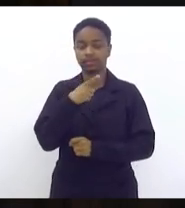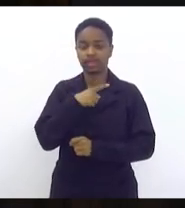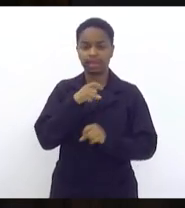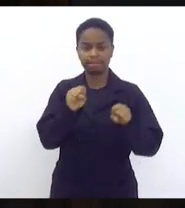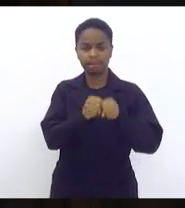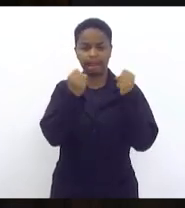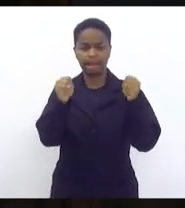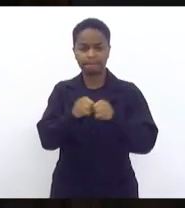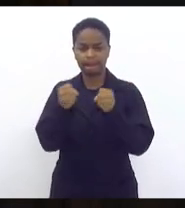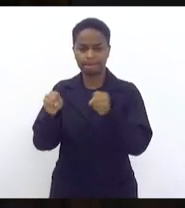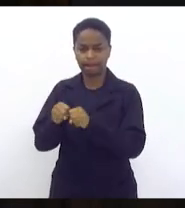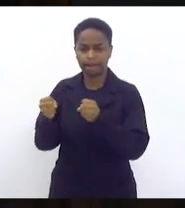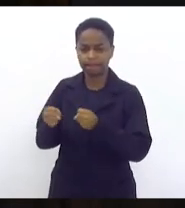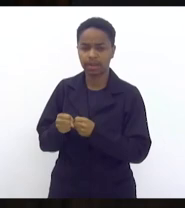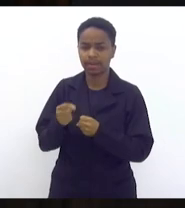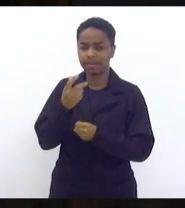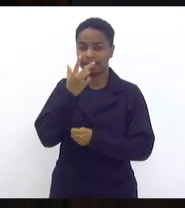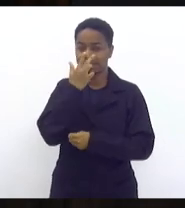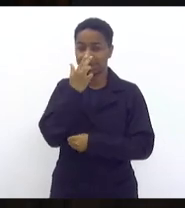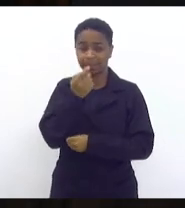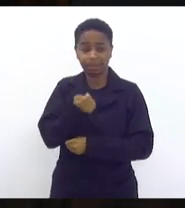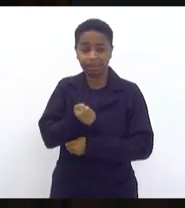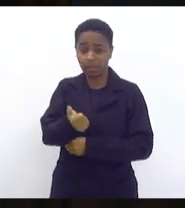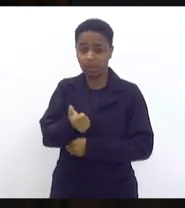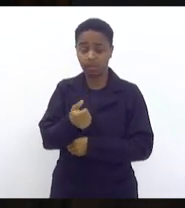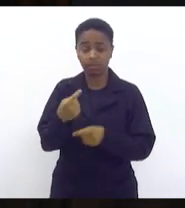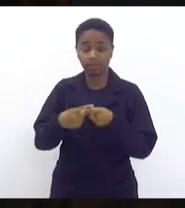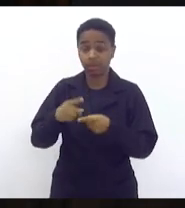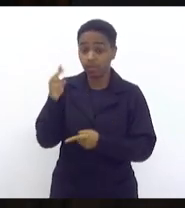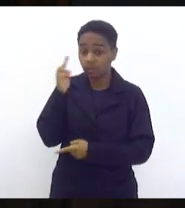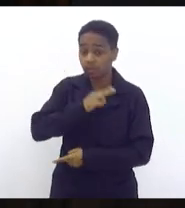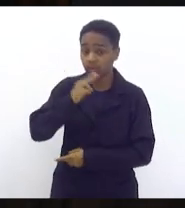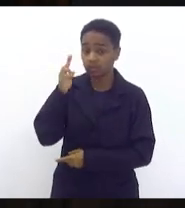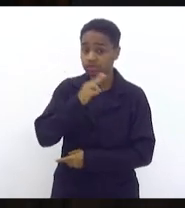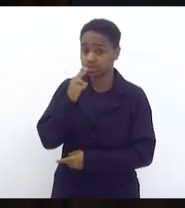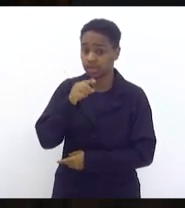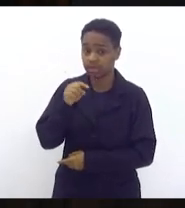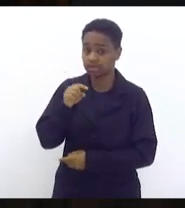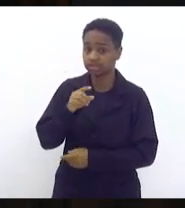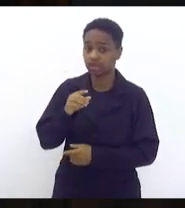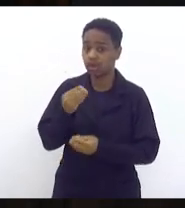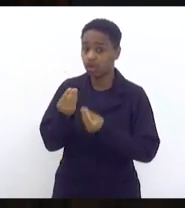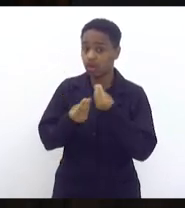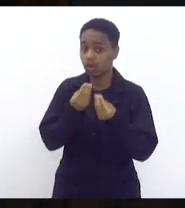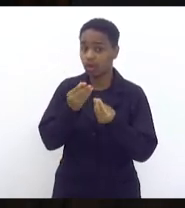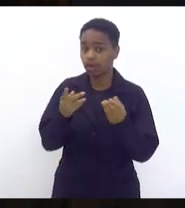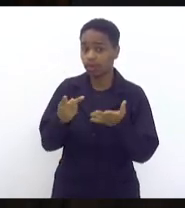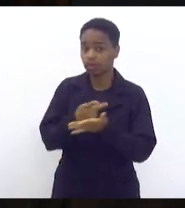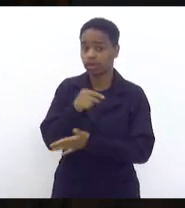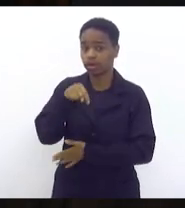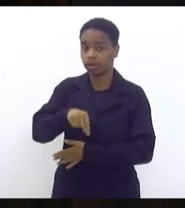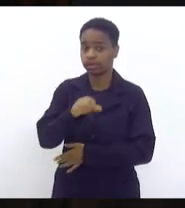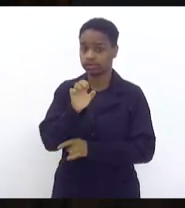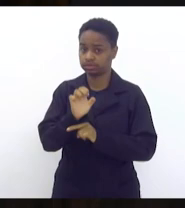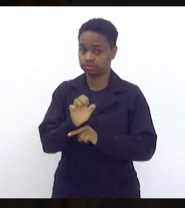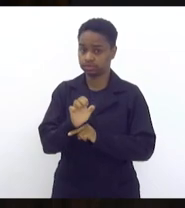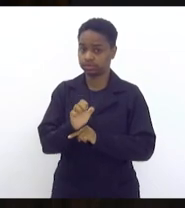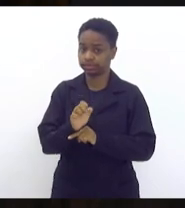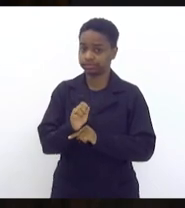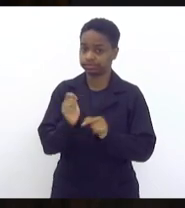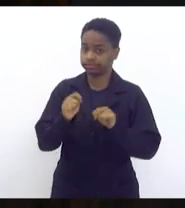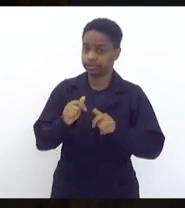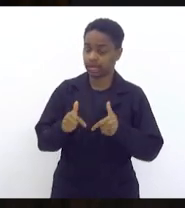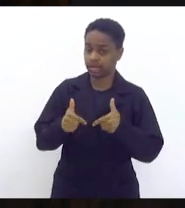quebradeira é pouco diante da emergência que o Estado precisa para atuar. Então,